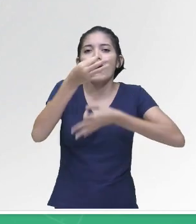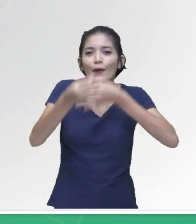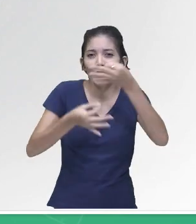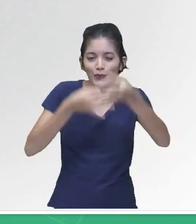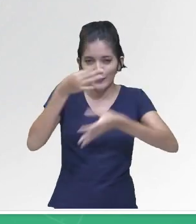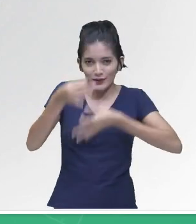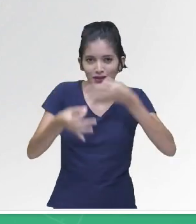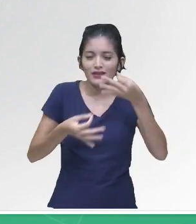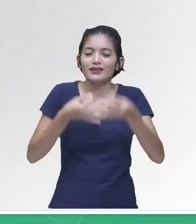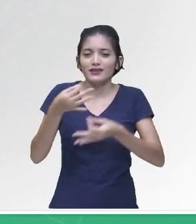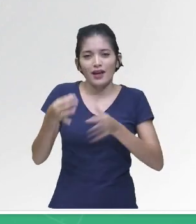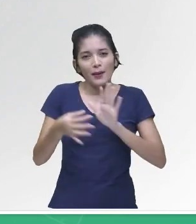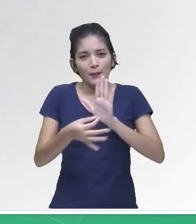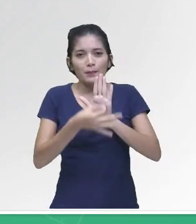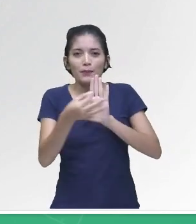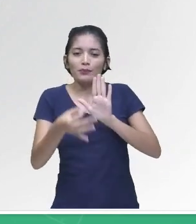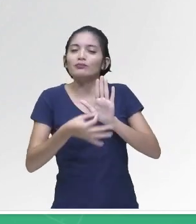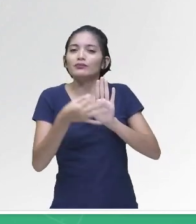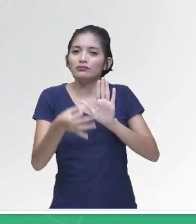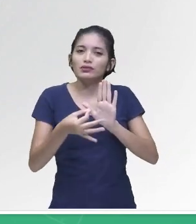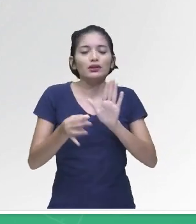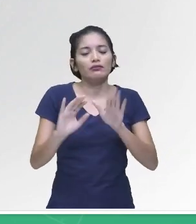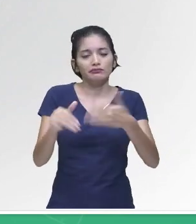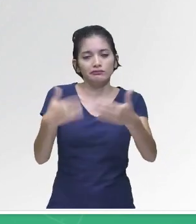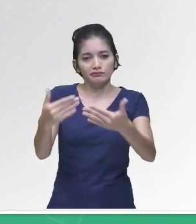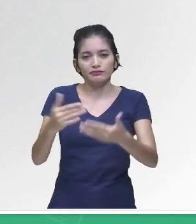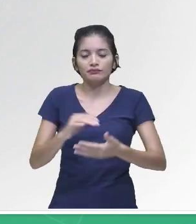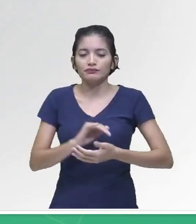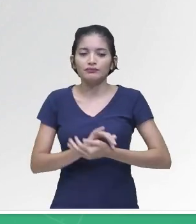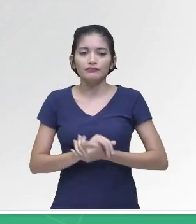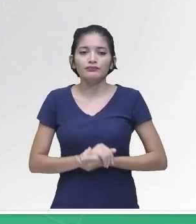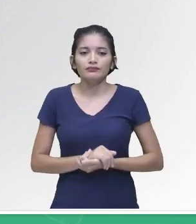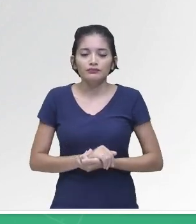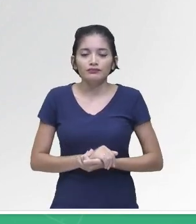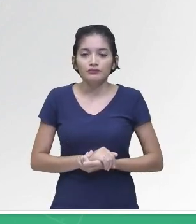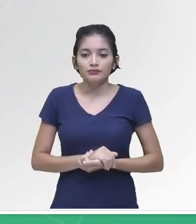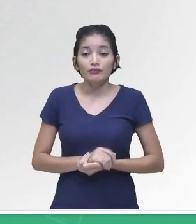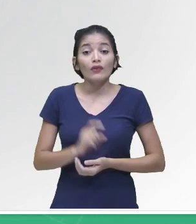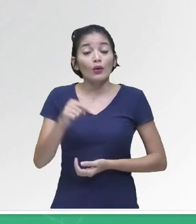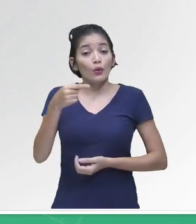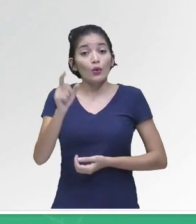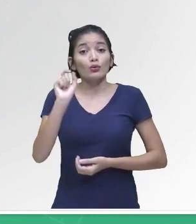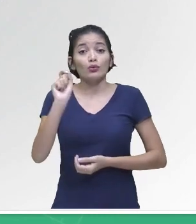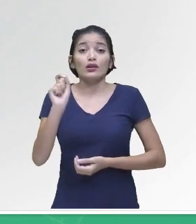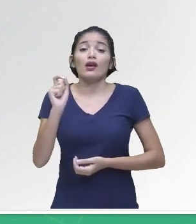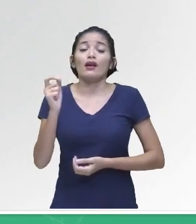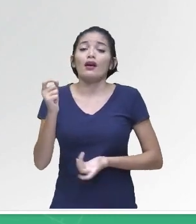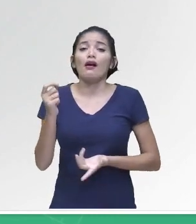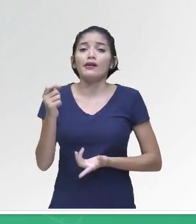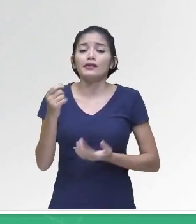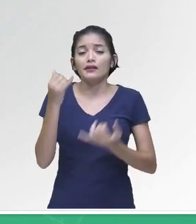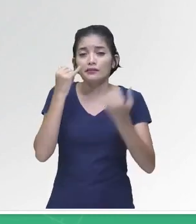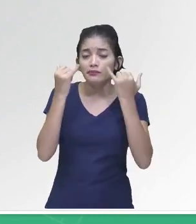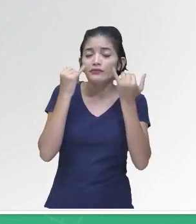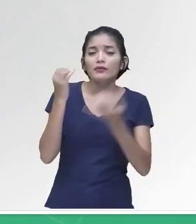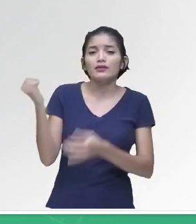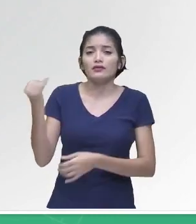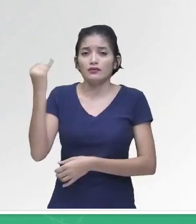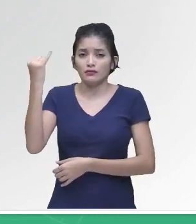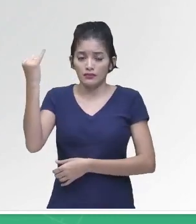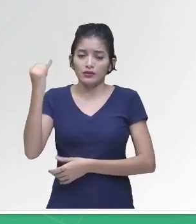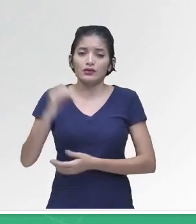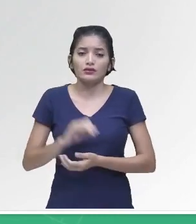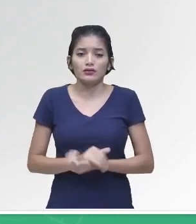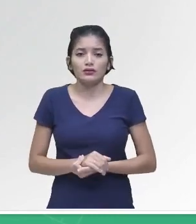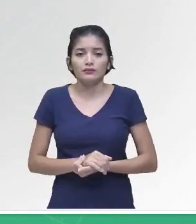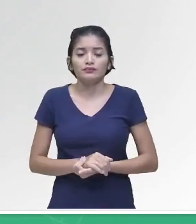De argumentar a respeito de uma opinião e assim por diante. Um outro ponto muito importante na pergunta é que a gente